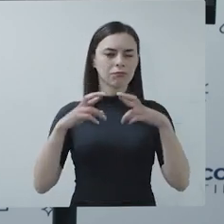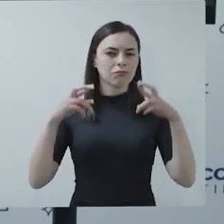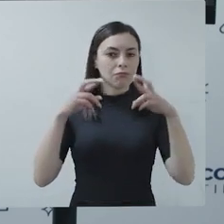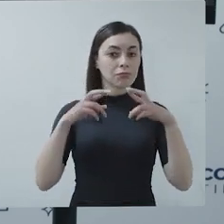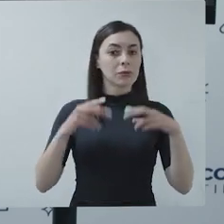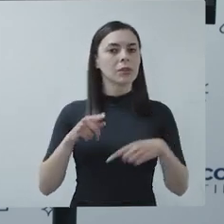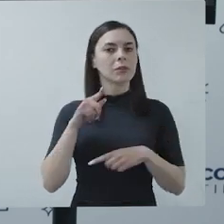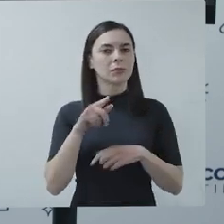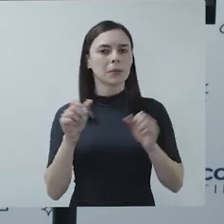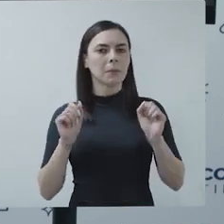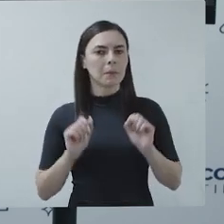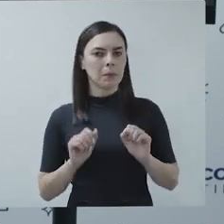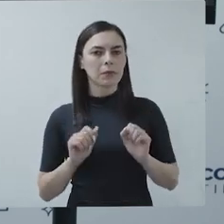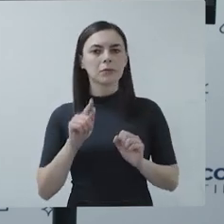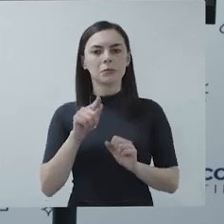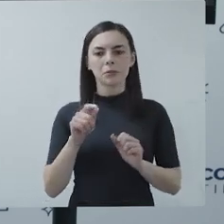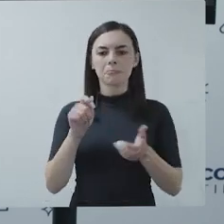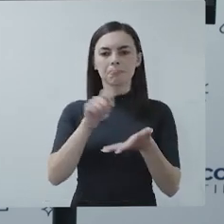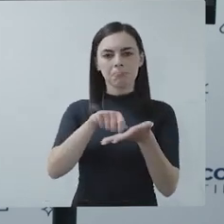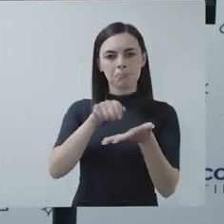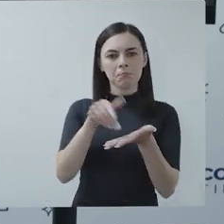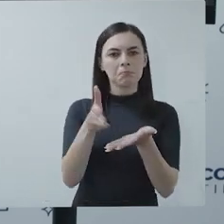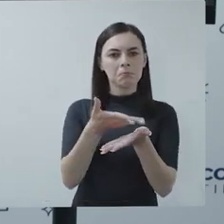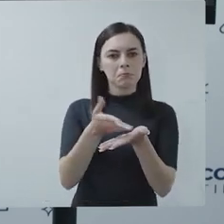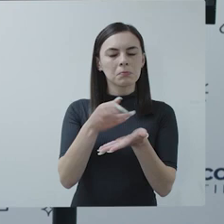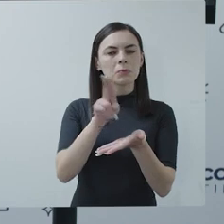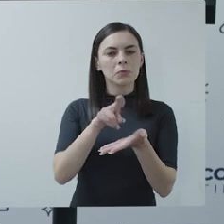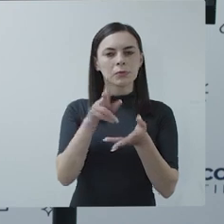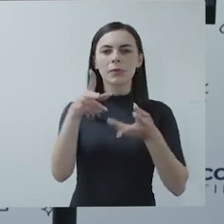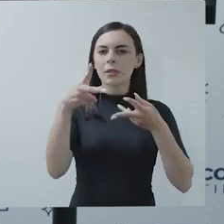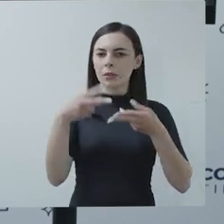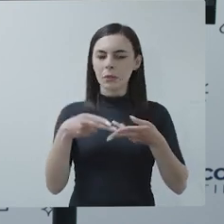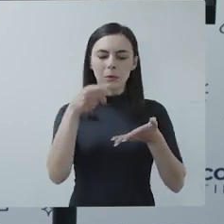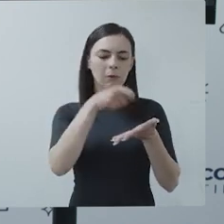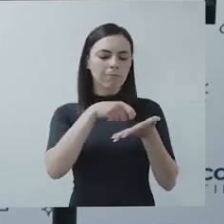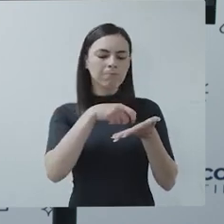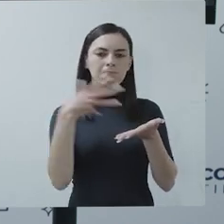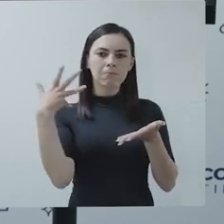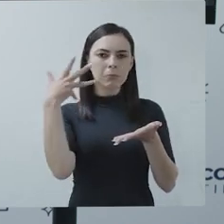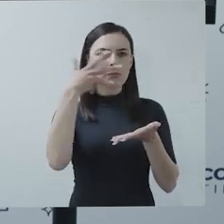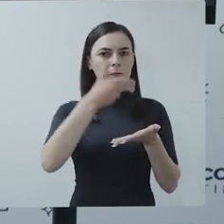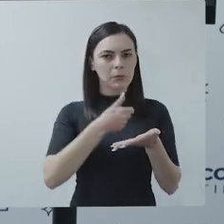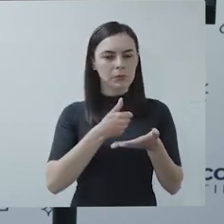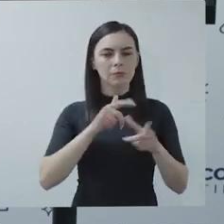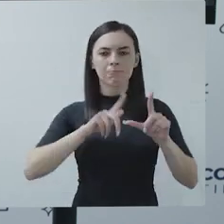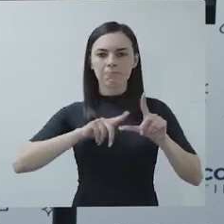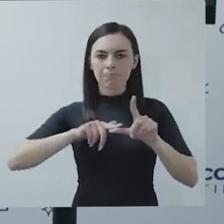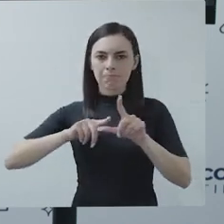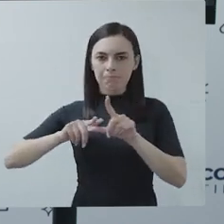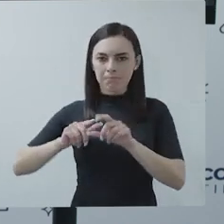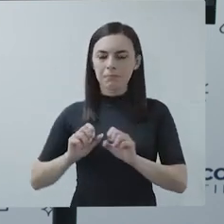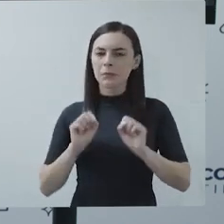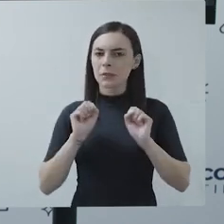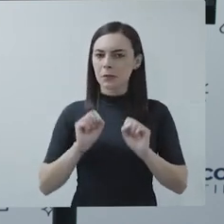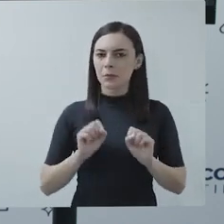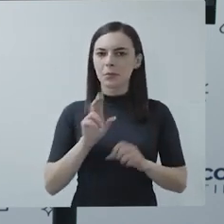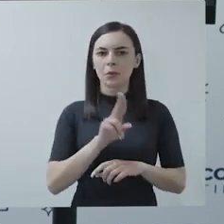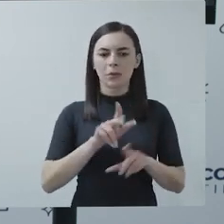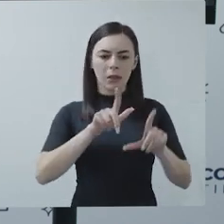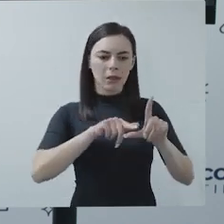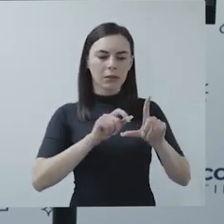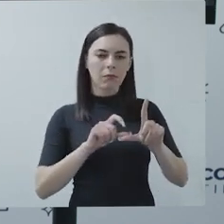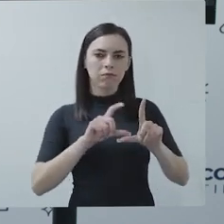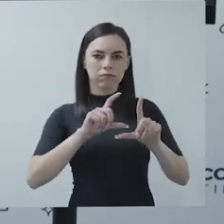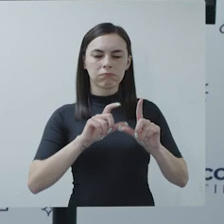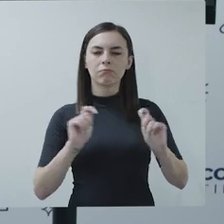vocês façam comigo lá em casa, no caderno de vocês. Fazer o traçado bonitinho da letra. Letra por letra lá. Pode fazer em tamanho maior no caderno